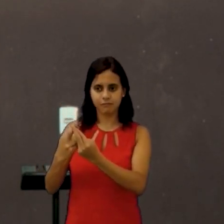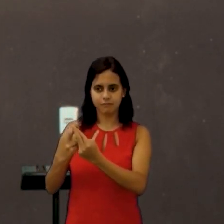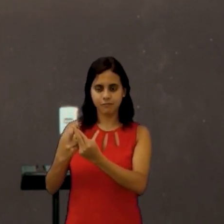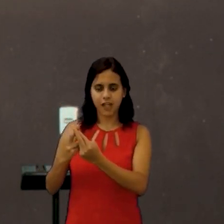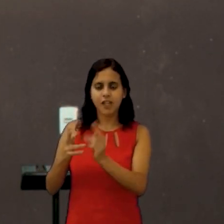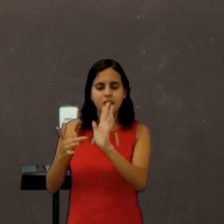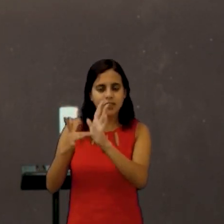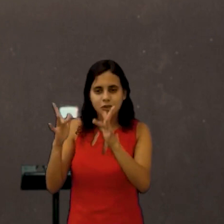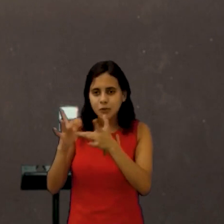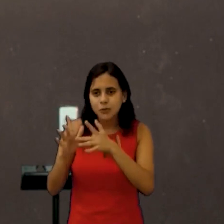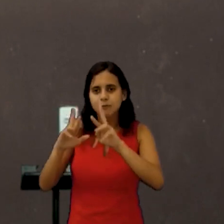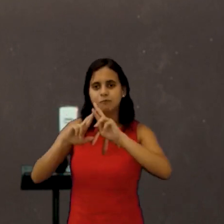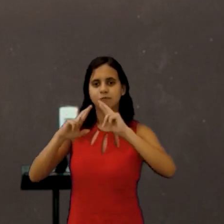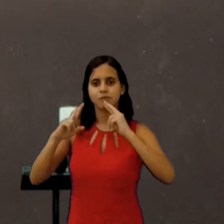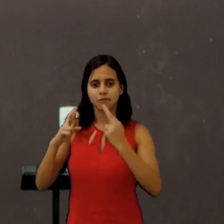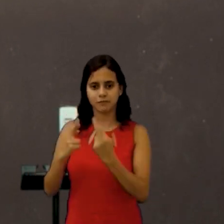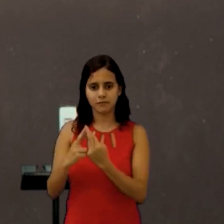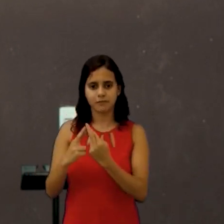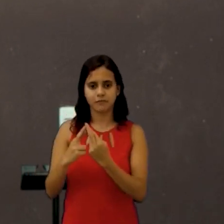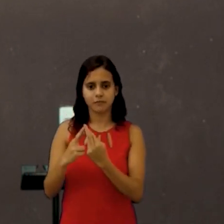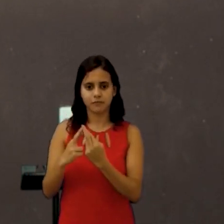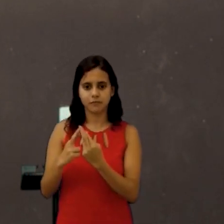Deus.